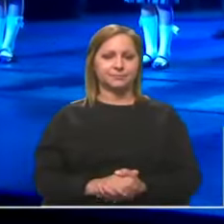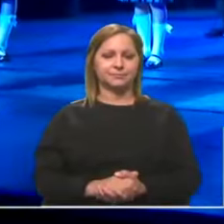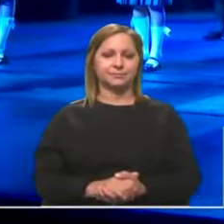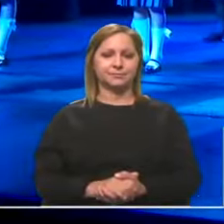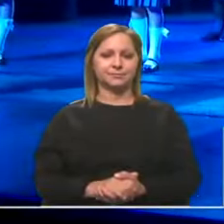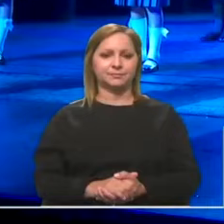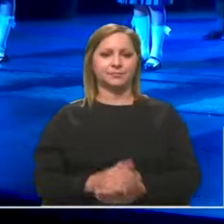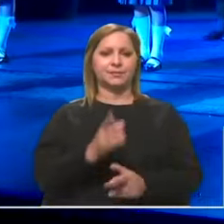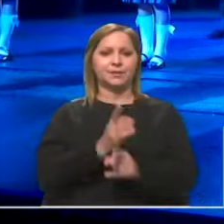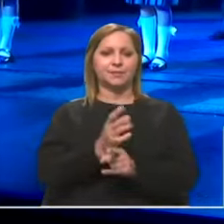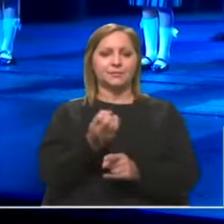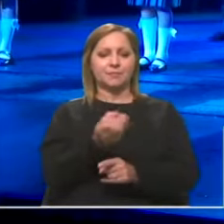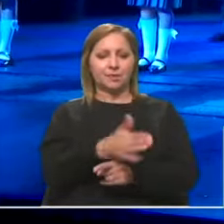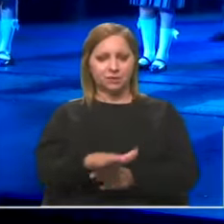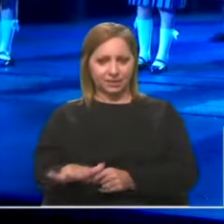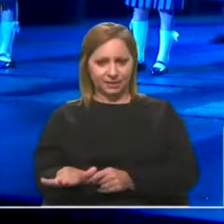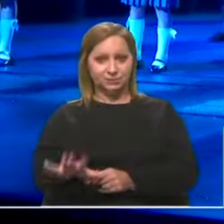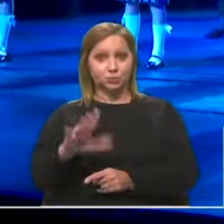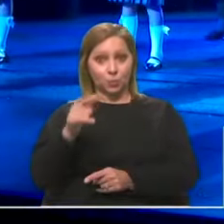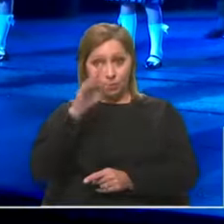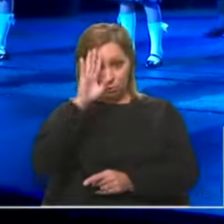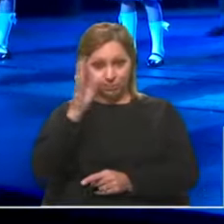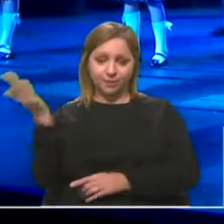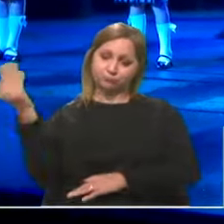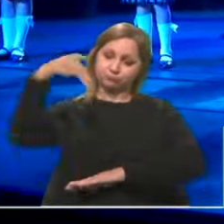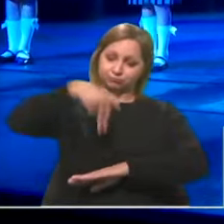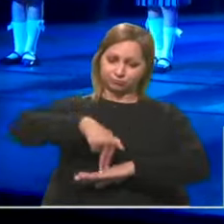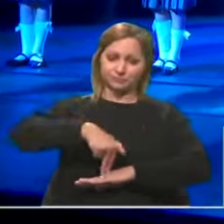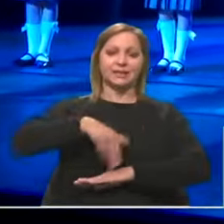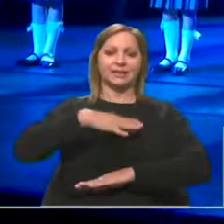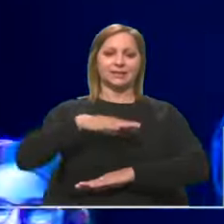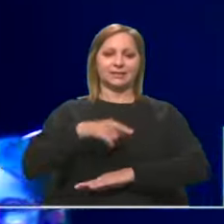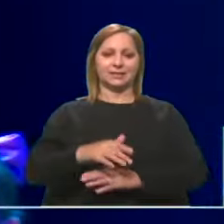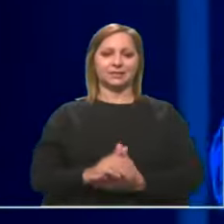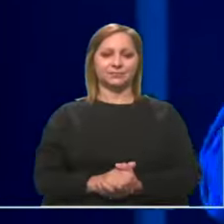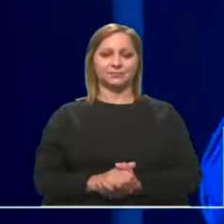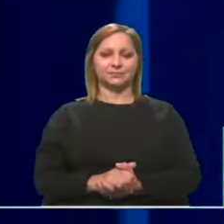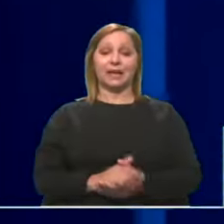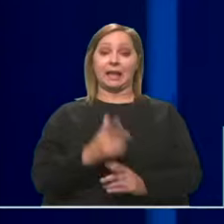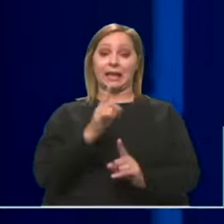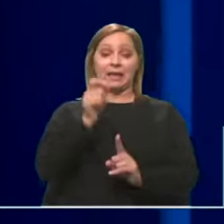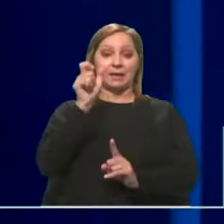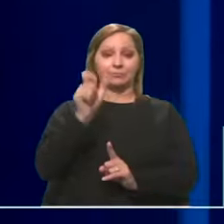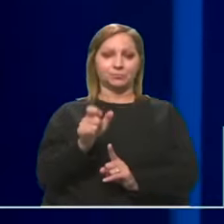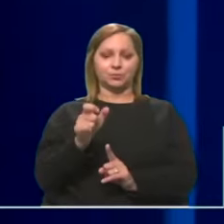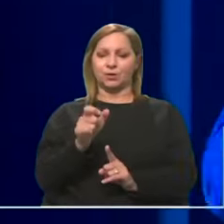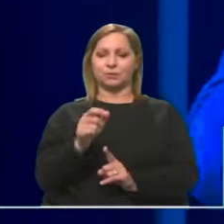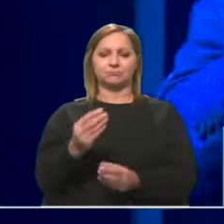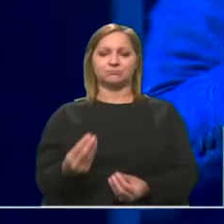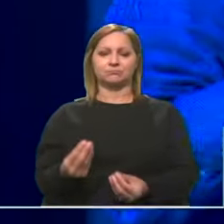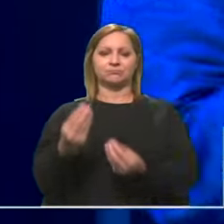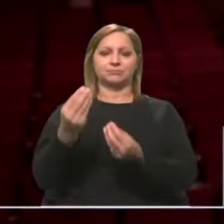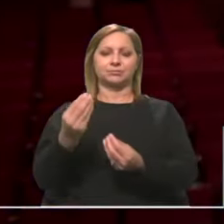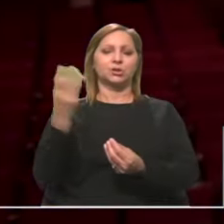dias quiseram que houver o João Baião estar até ao final. O Fui pela Féria é indiscutivelmente, indubitavelmente, um dos maiores valores da